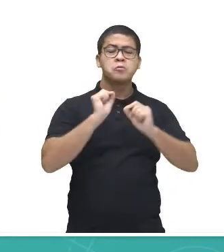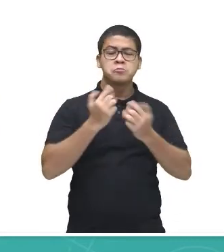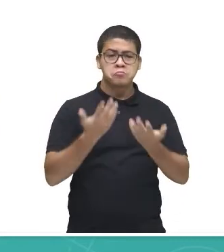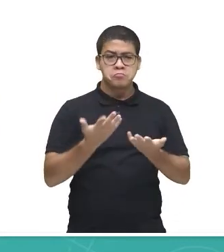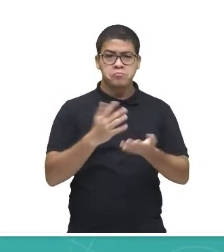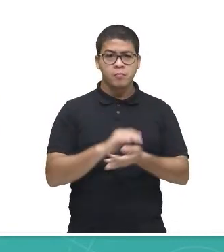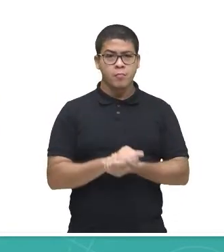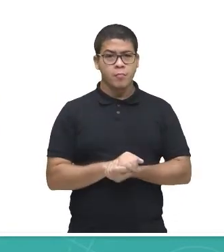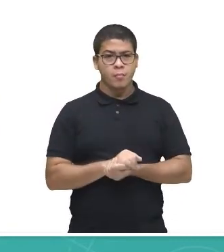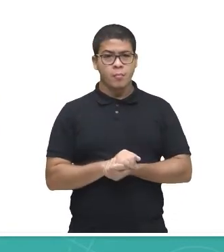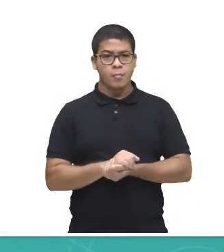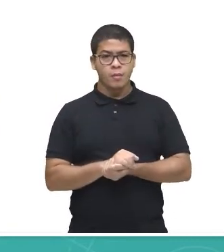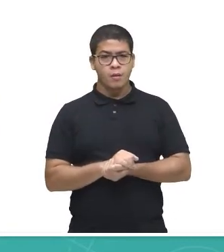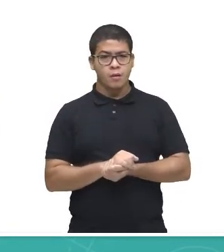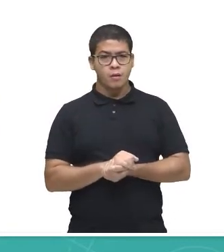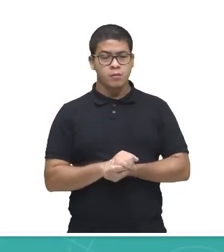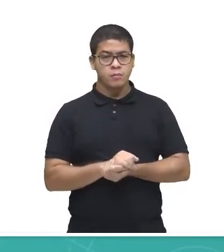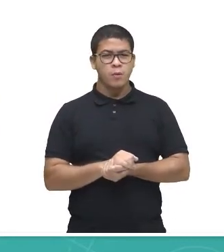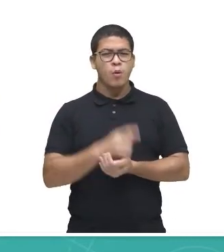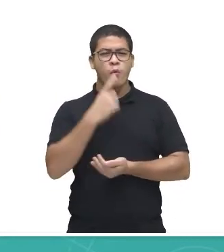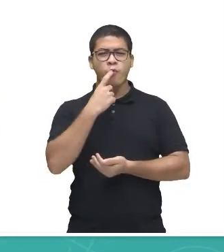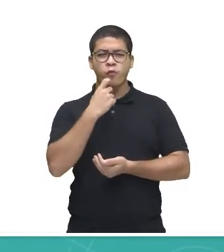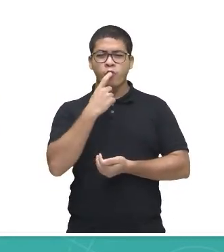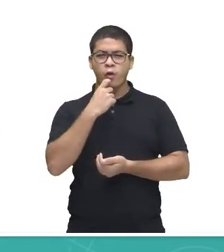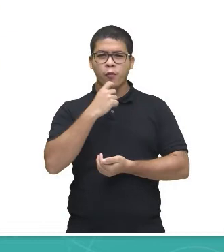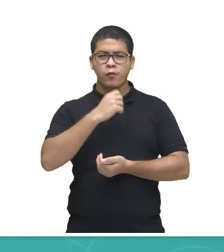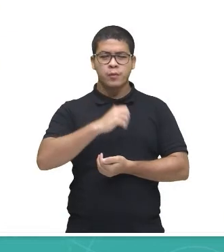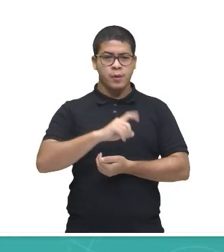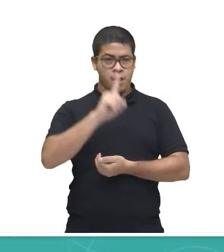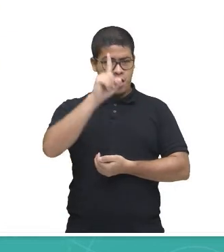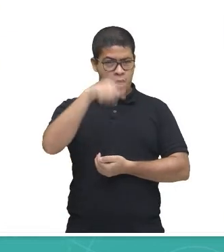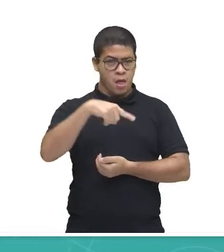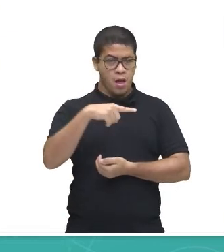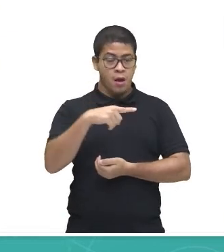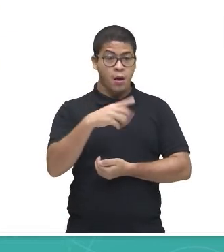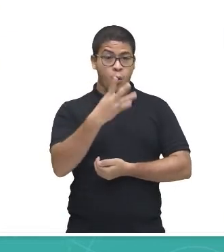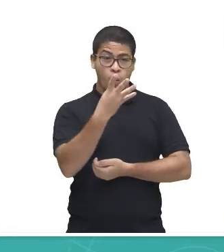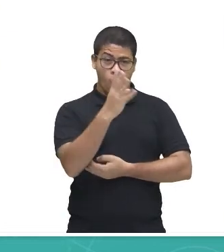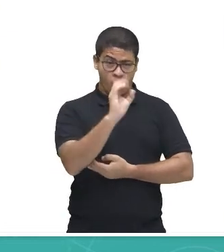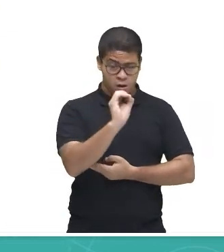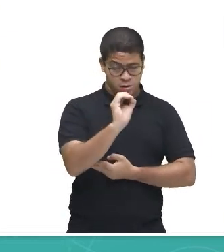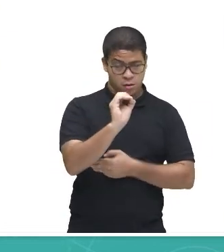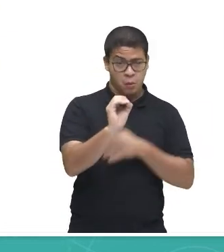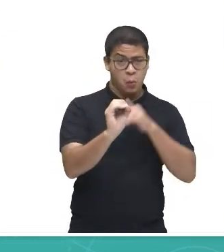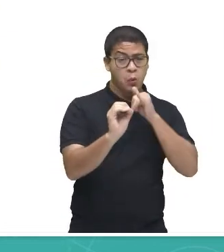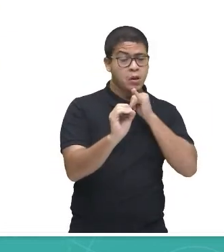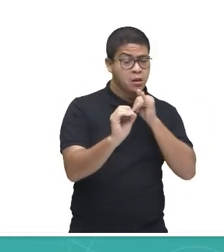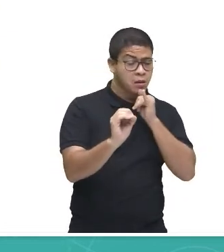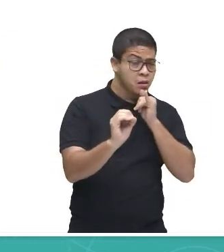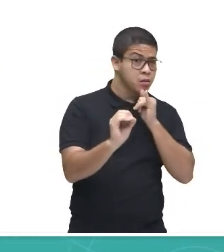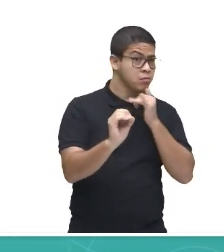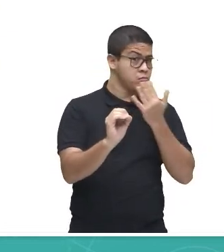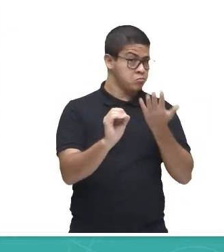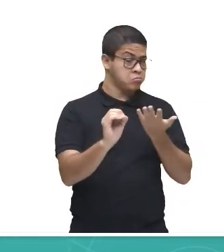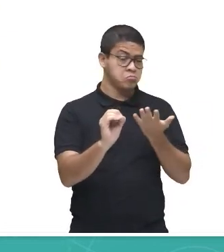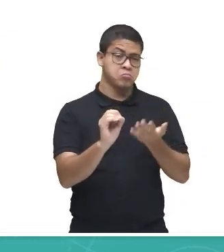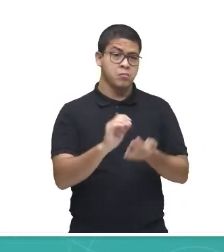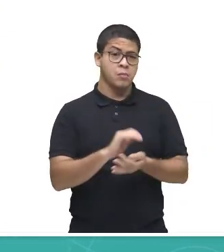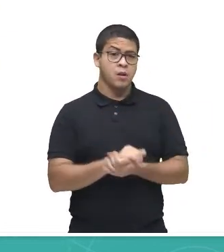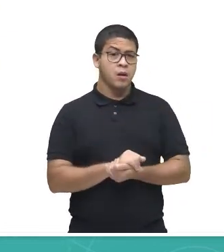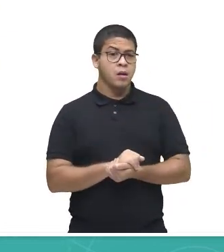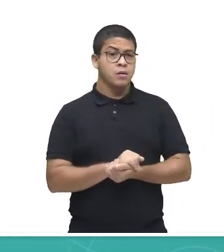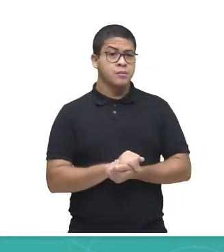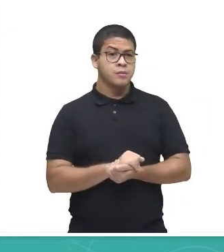eu vou pegar esse ângulo, que eu vou dizer que ele vale 40 graus, por exemplo, tá? E eu